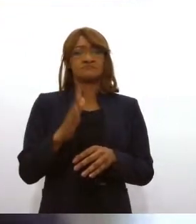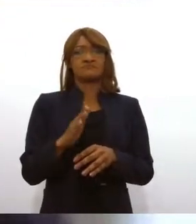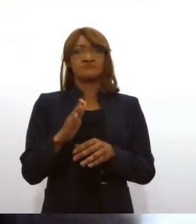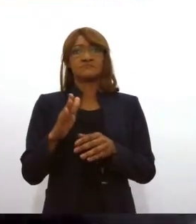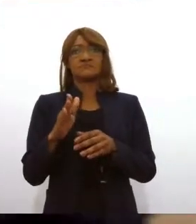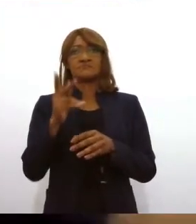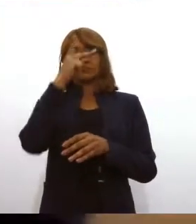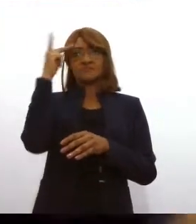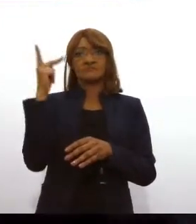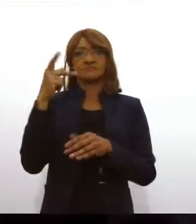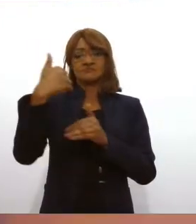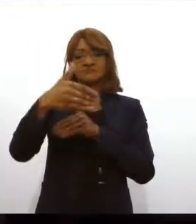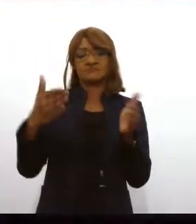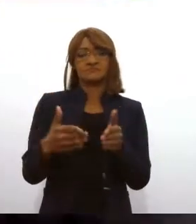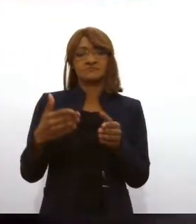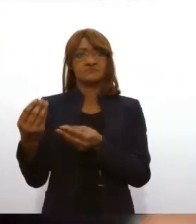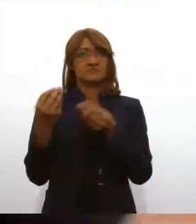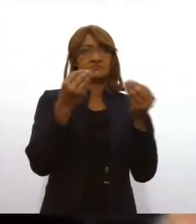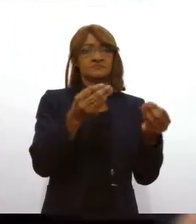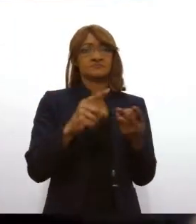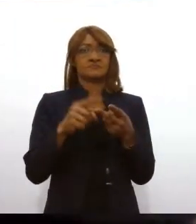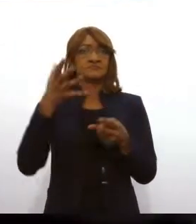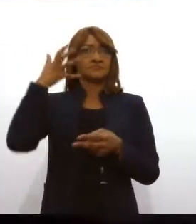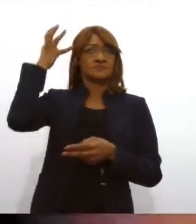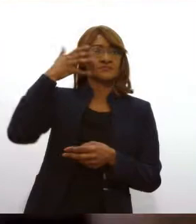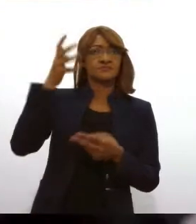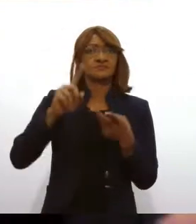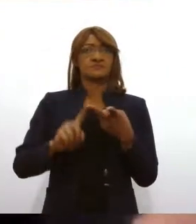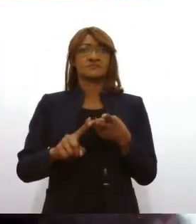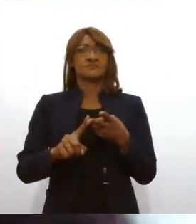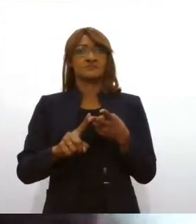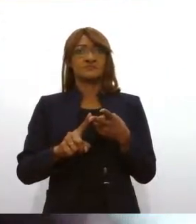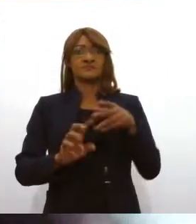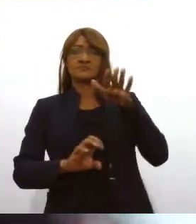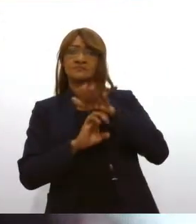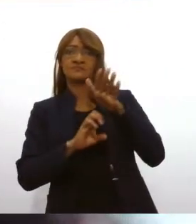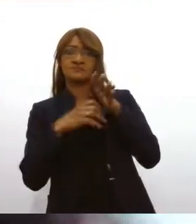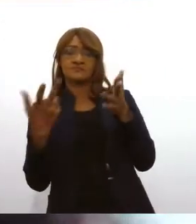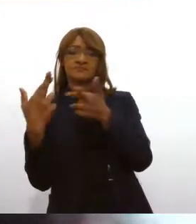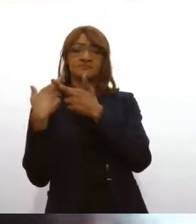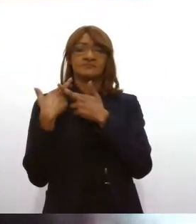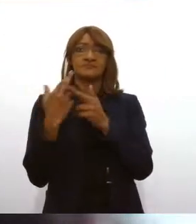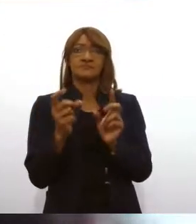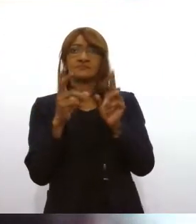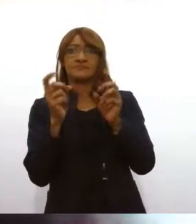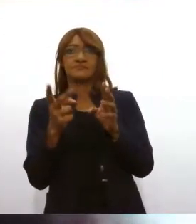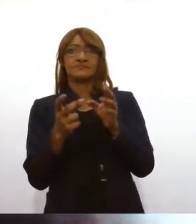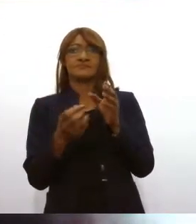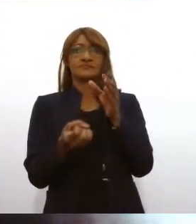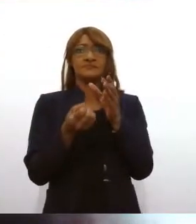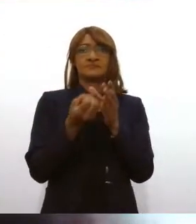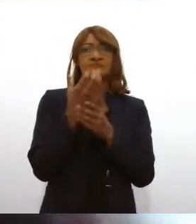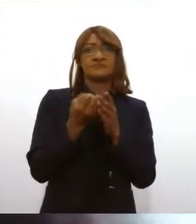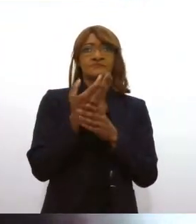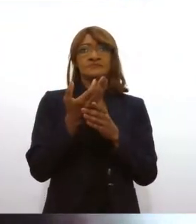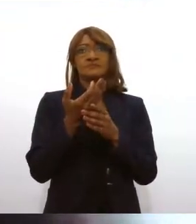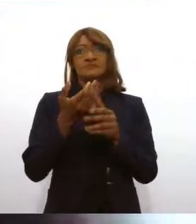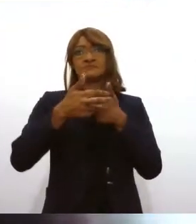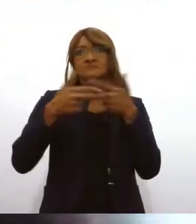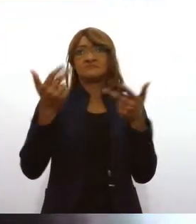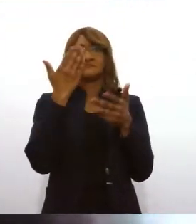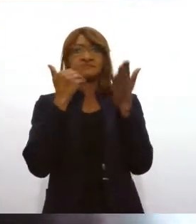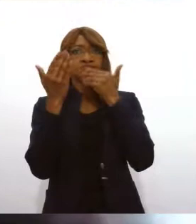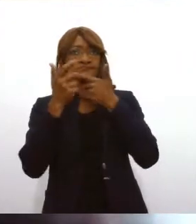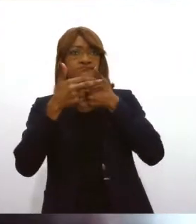caixa de som, o fornecedor do som, o dono da empresa, o vendedor de bebida, de comida. Então, assim, é realmente uma cadeia